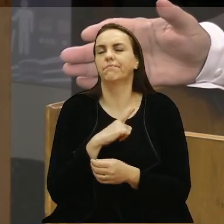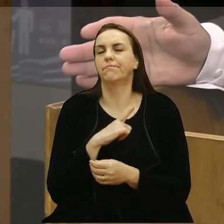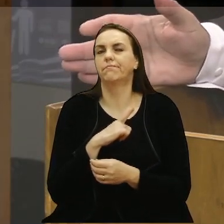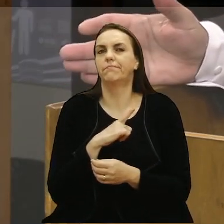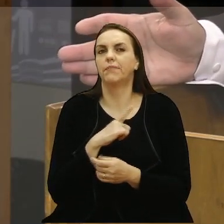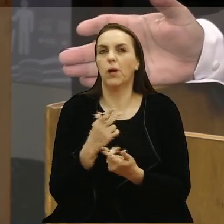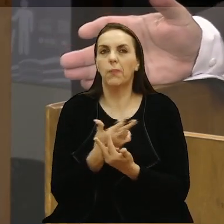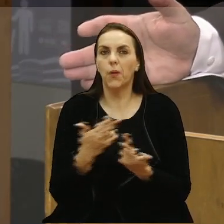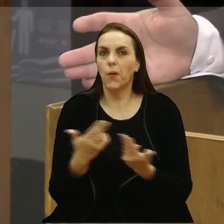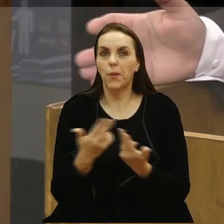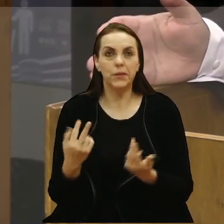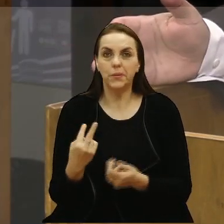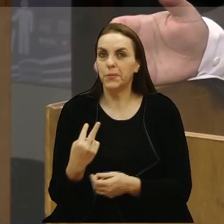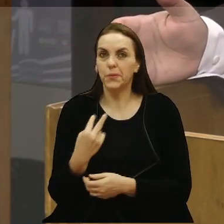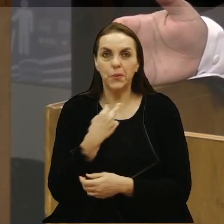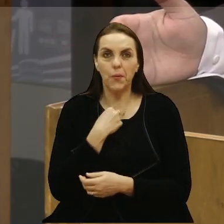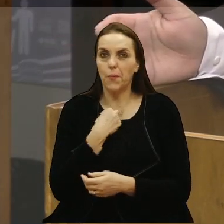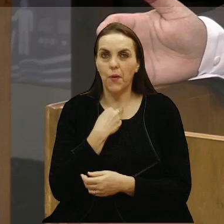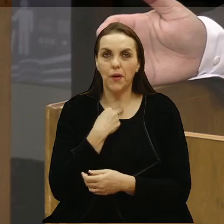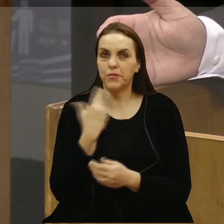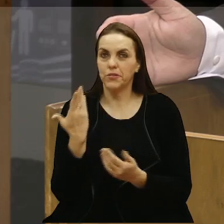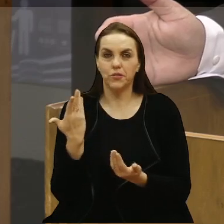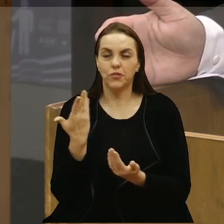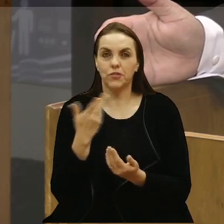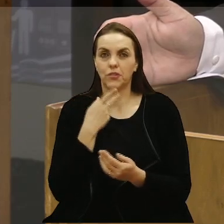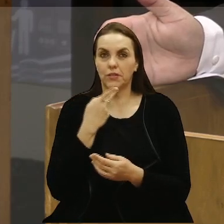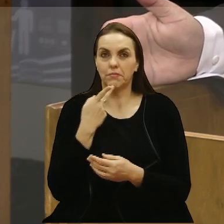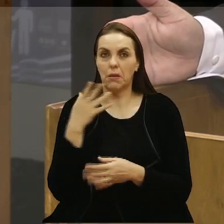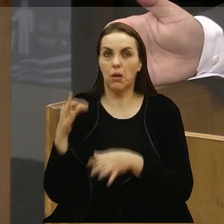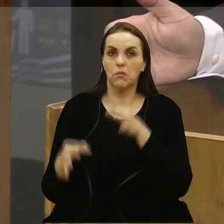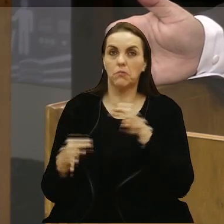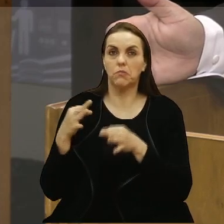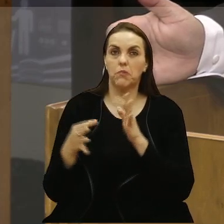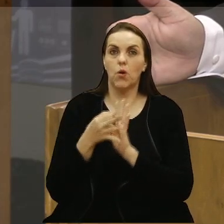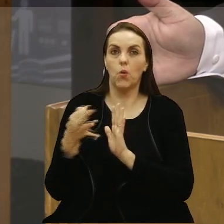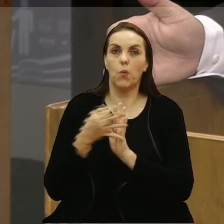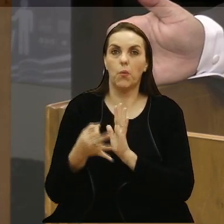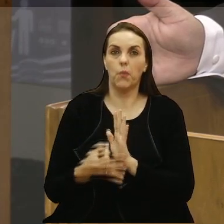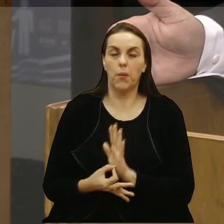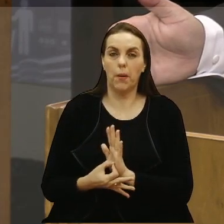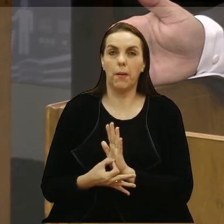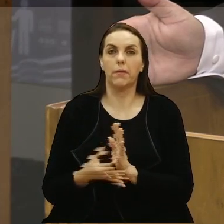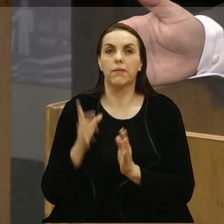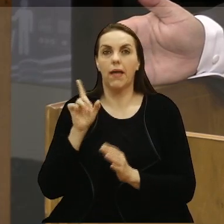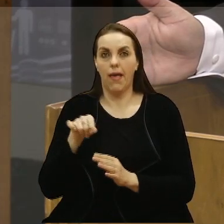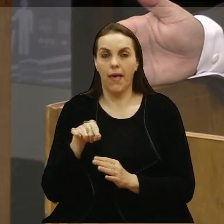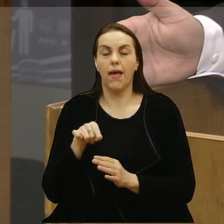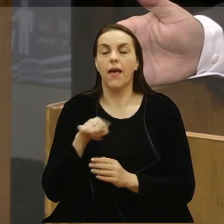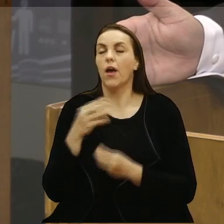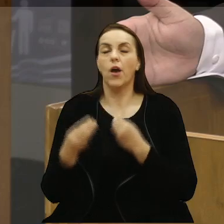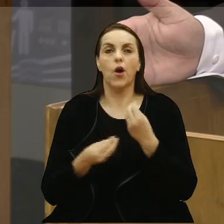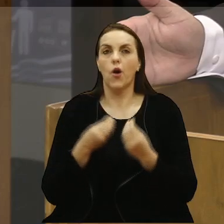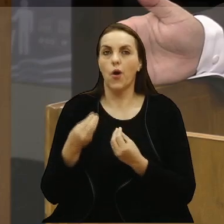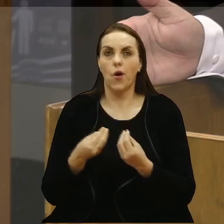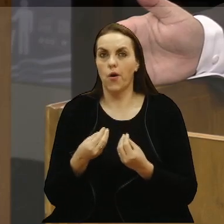podemos contestar matematicamente, é que, em que